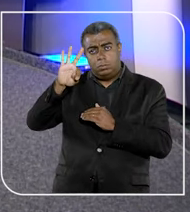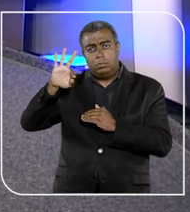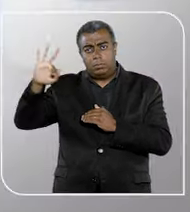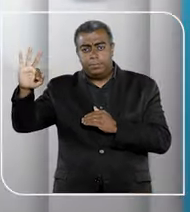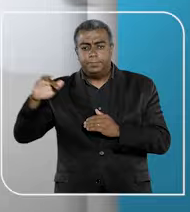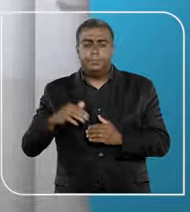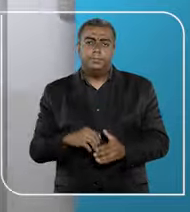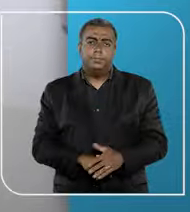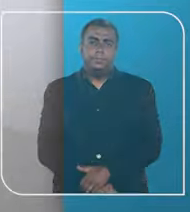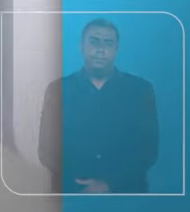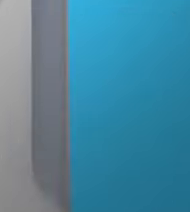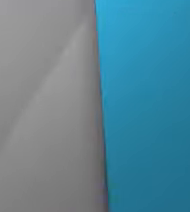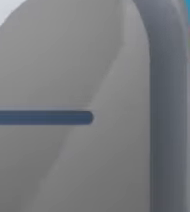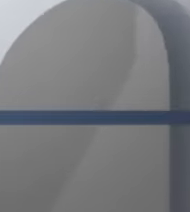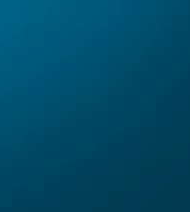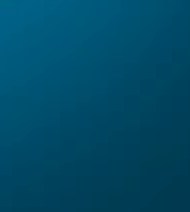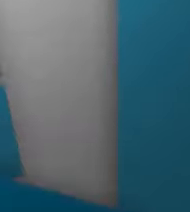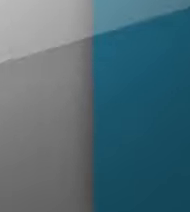Justiça.